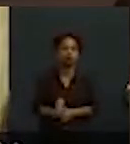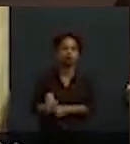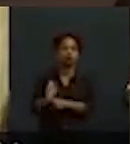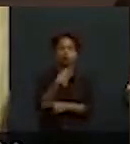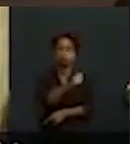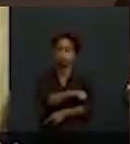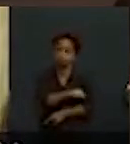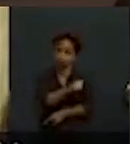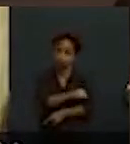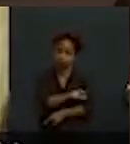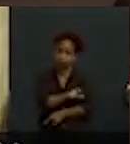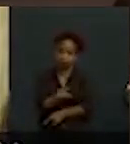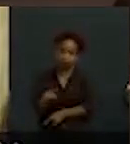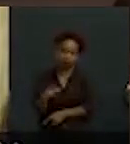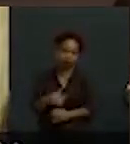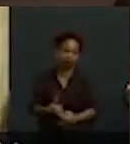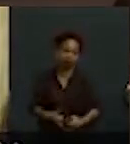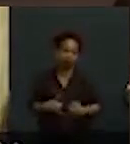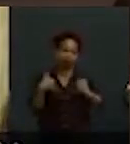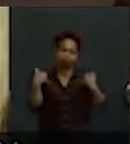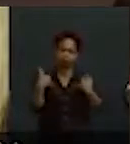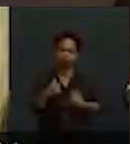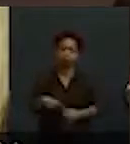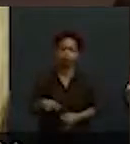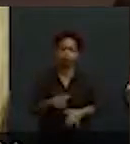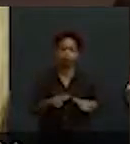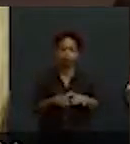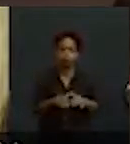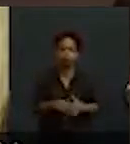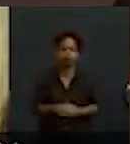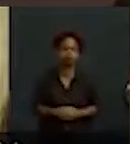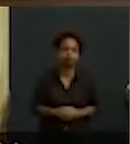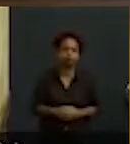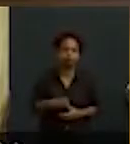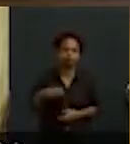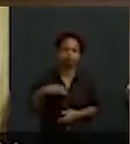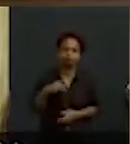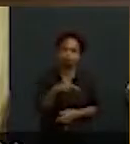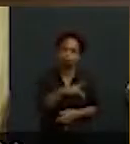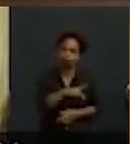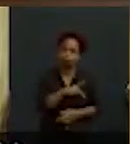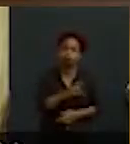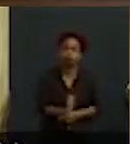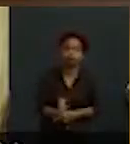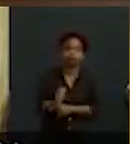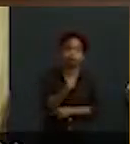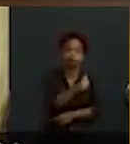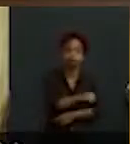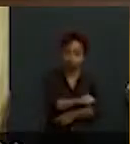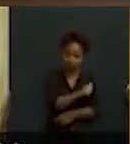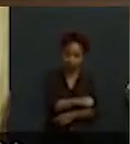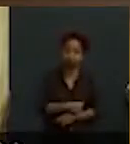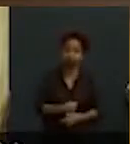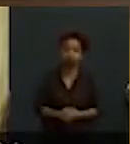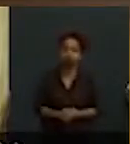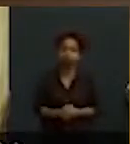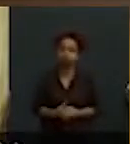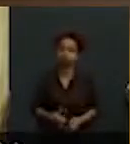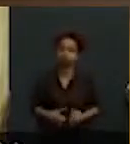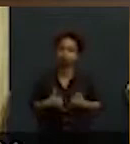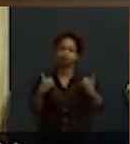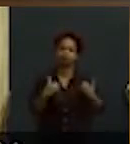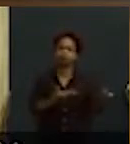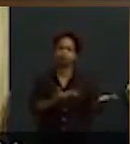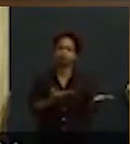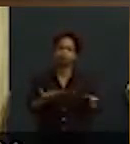Rio de Janeiro e um orgulho para toda a classe. O Ministério Público do Estado do Rio de Janeiro tem a honra de